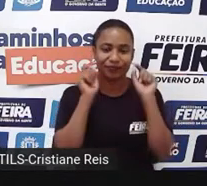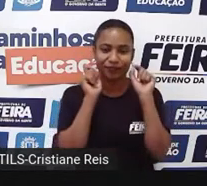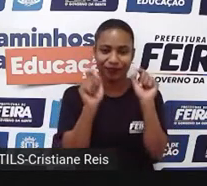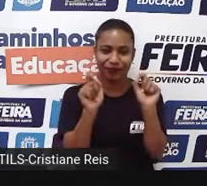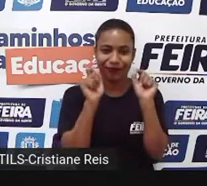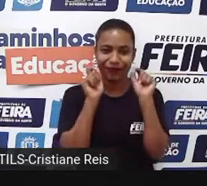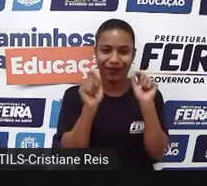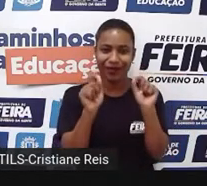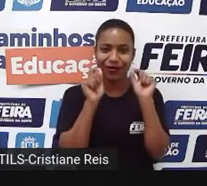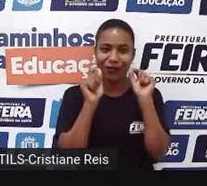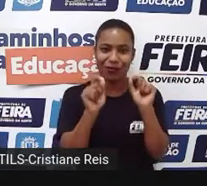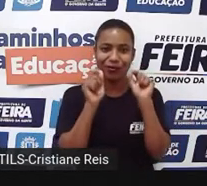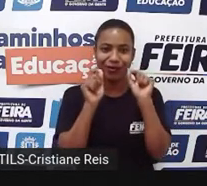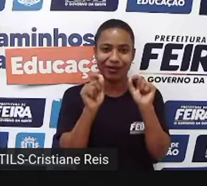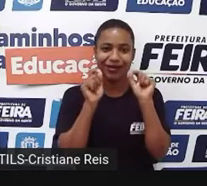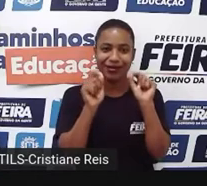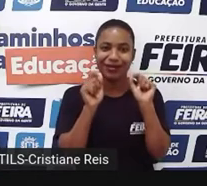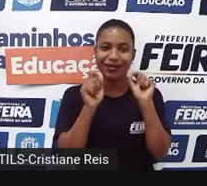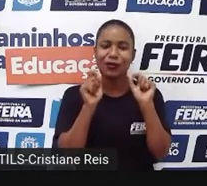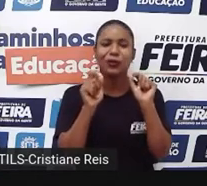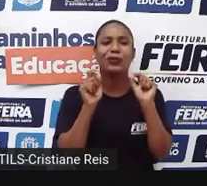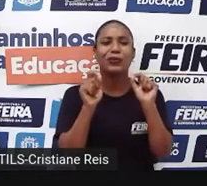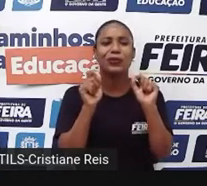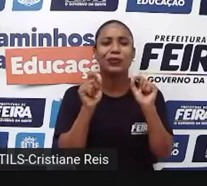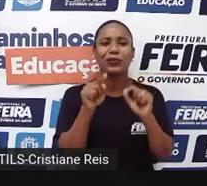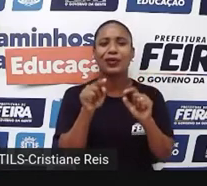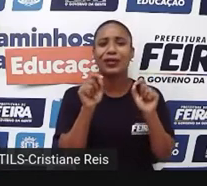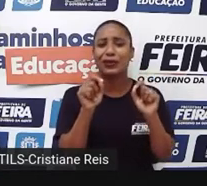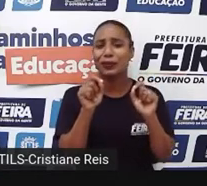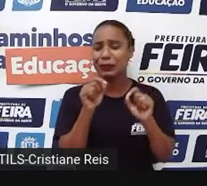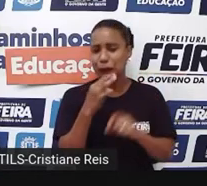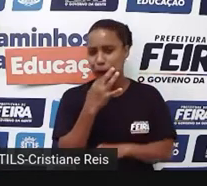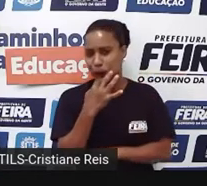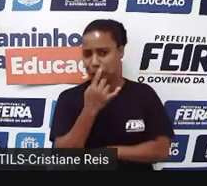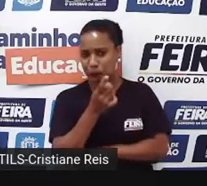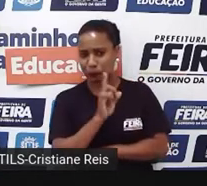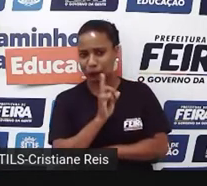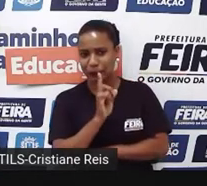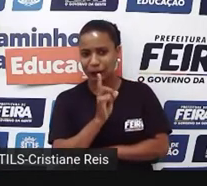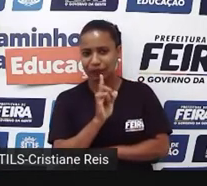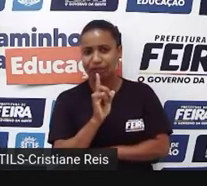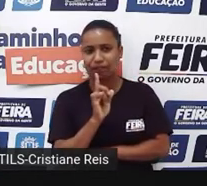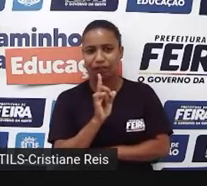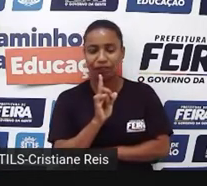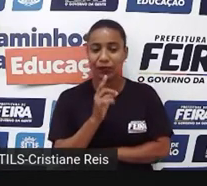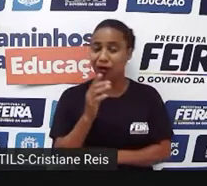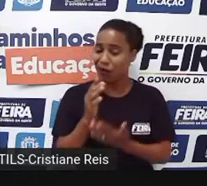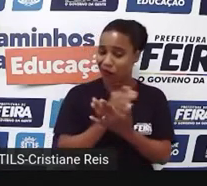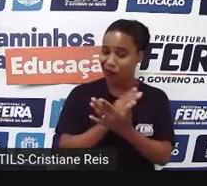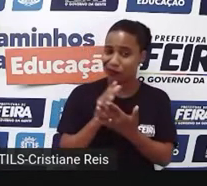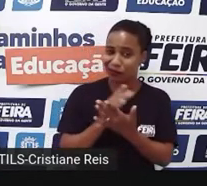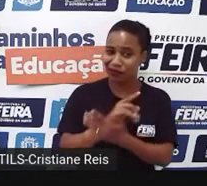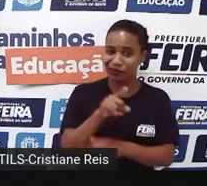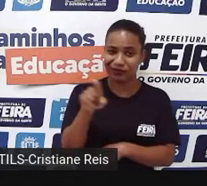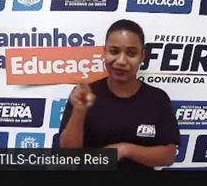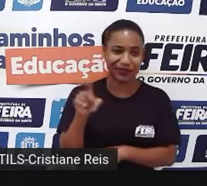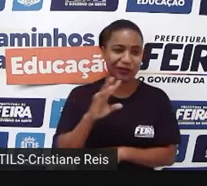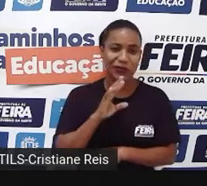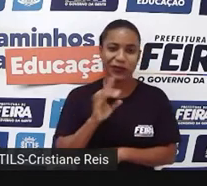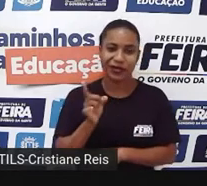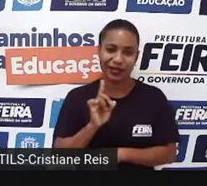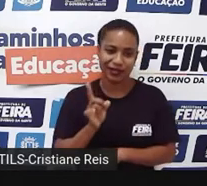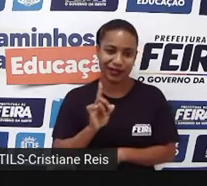aqui, pelo amor de Deus, né, que vocês não conhecem? Ou alguns de vocês já podem até ter visto,